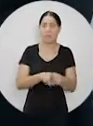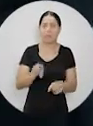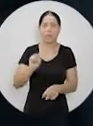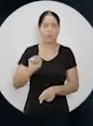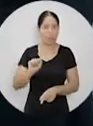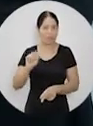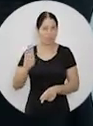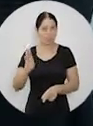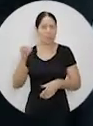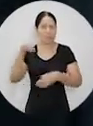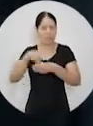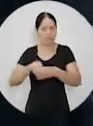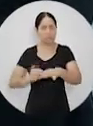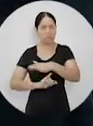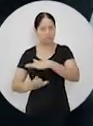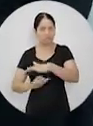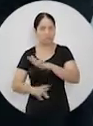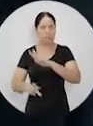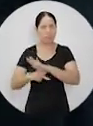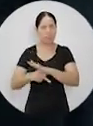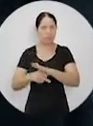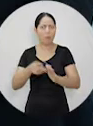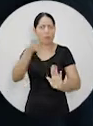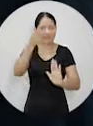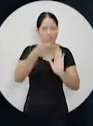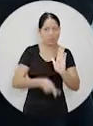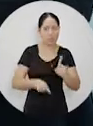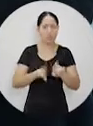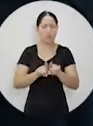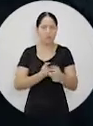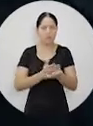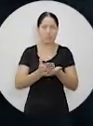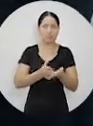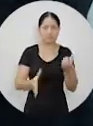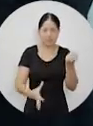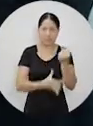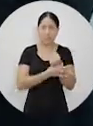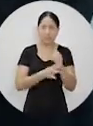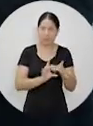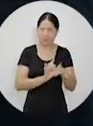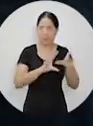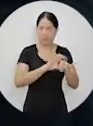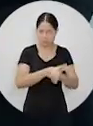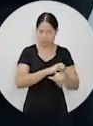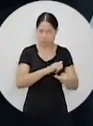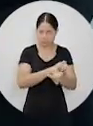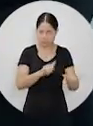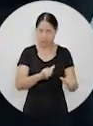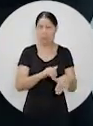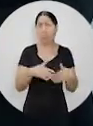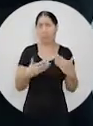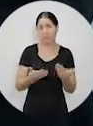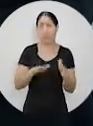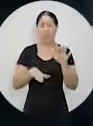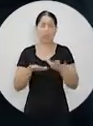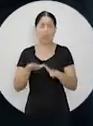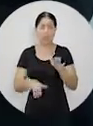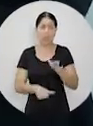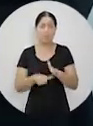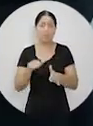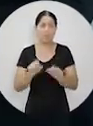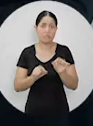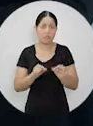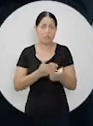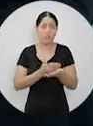que a OAB institucionalmente apoie projetos, iniciativas para a garantia incondicional da liberdade de imprensa. Então, uma das